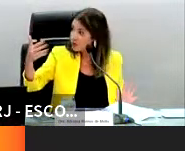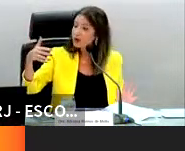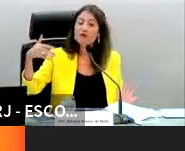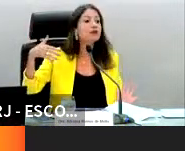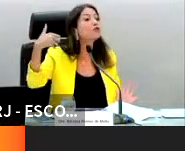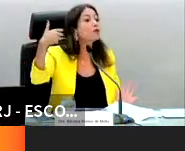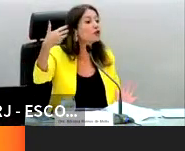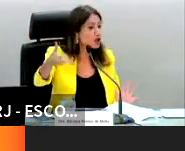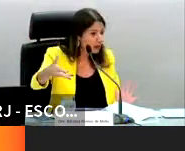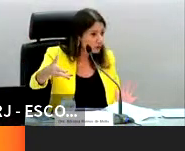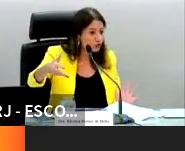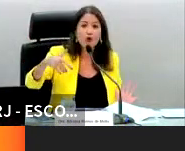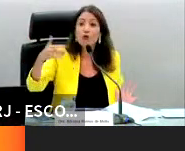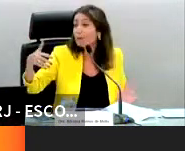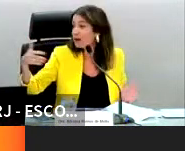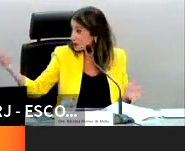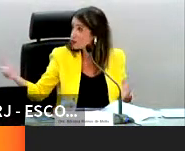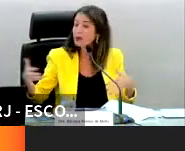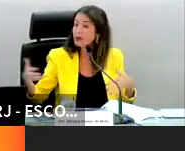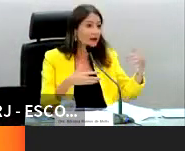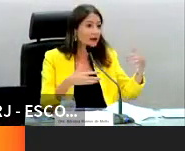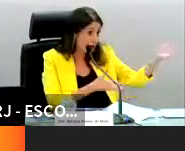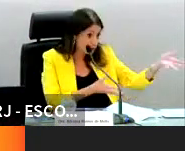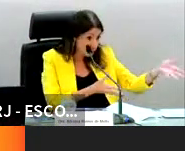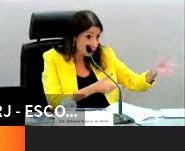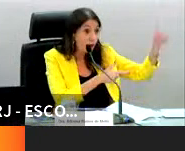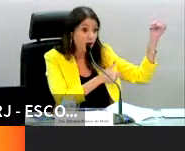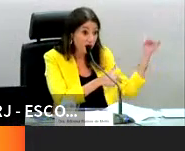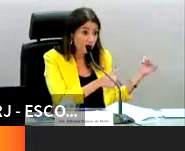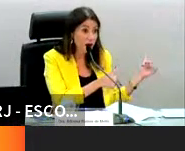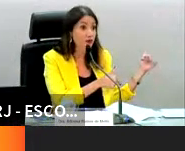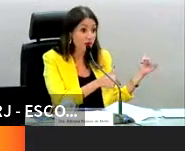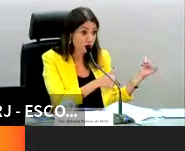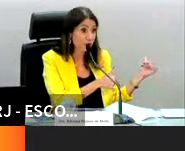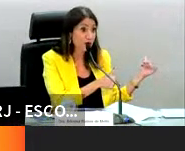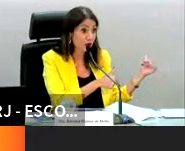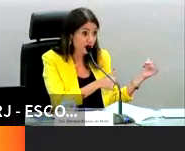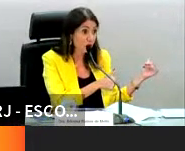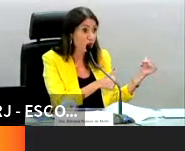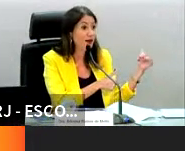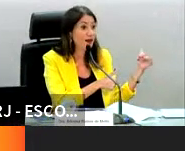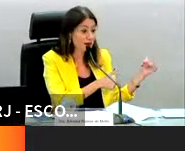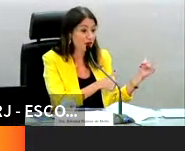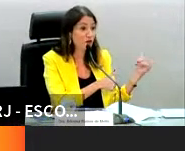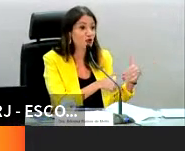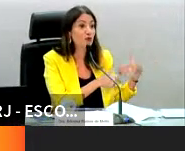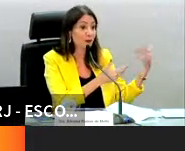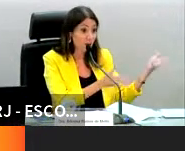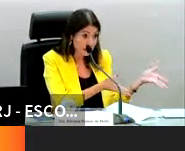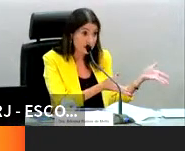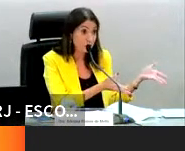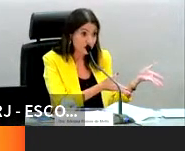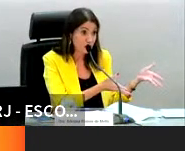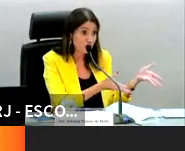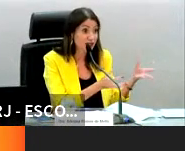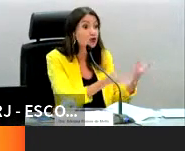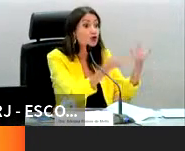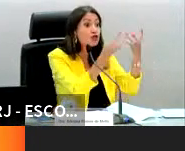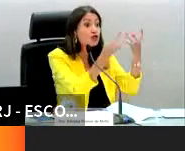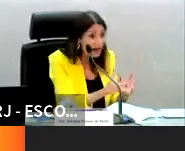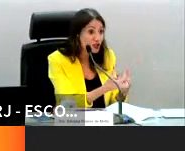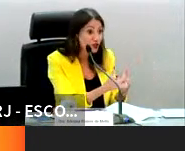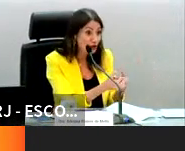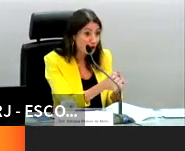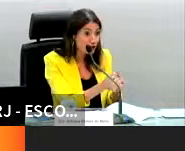surgindo vários projetos, como o aplicativo Maria da Penha Virtual, que inclusive o tribunal ganhou recentemente uma premiação no CNJ,